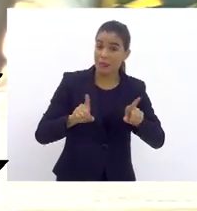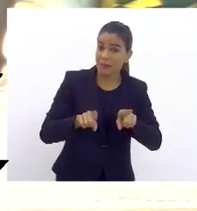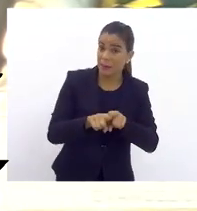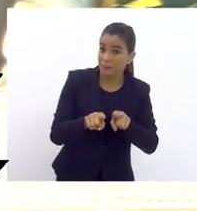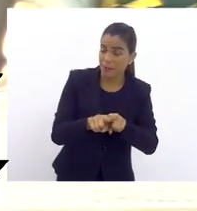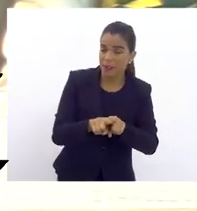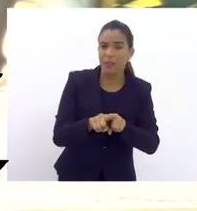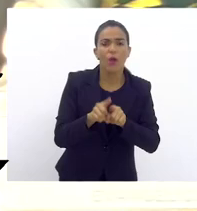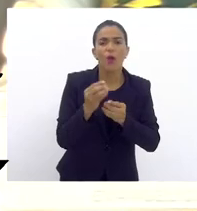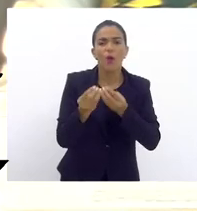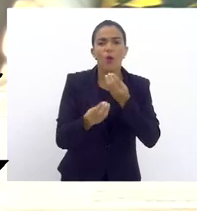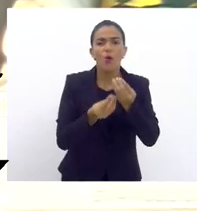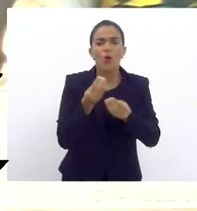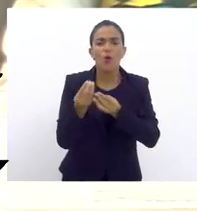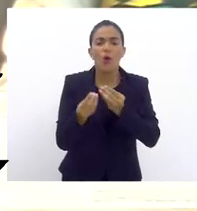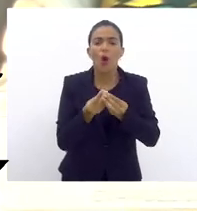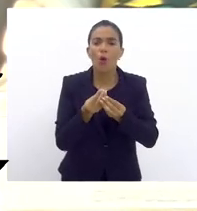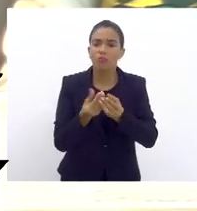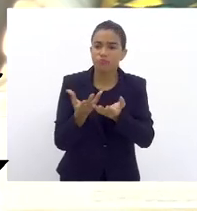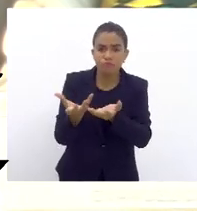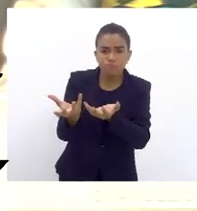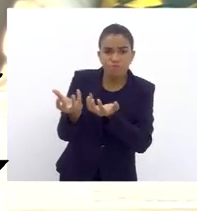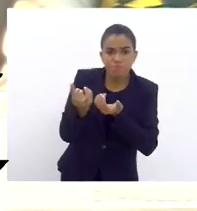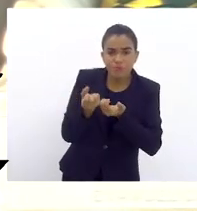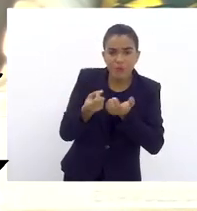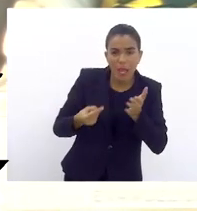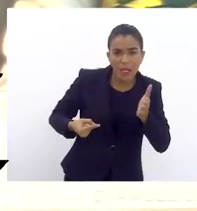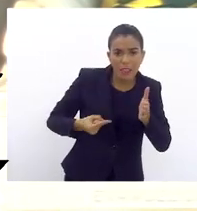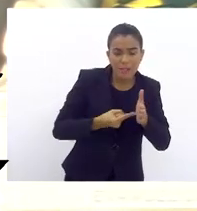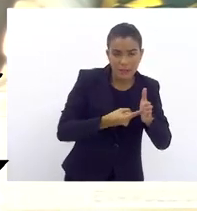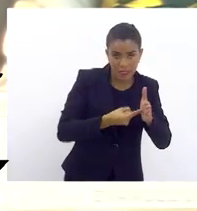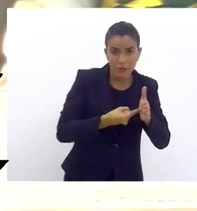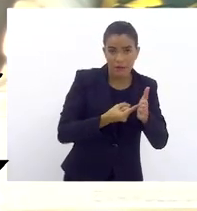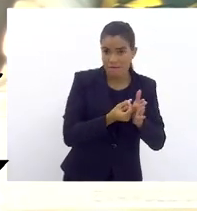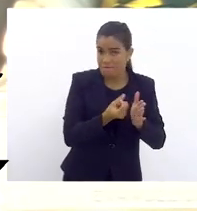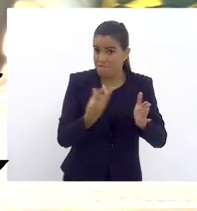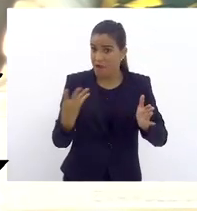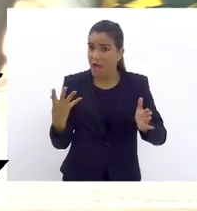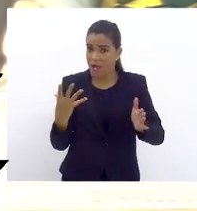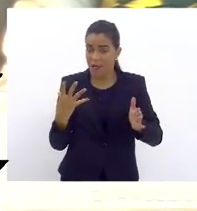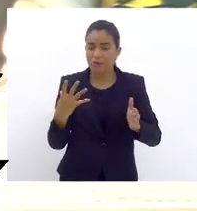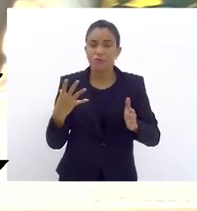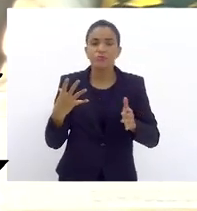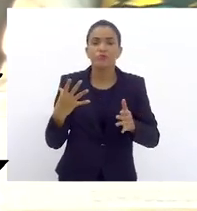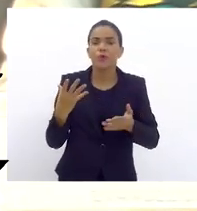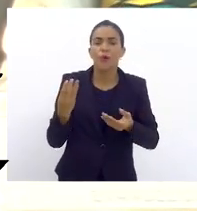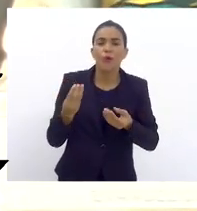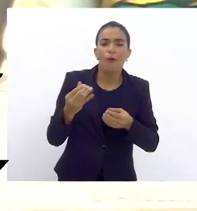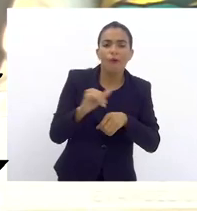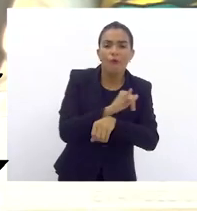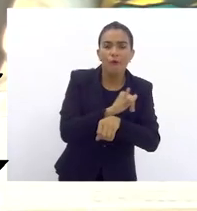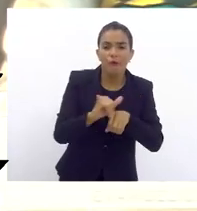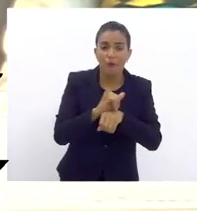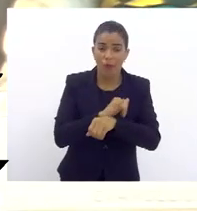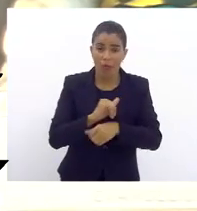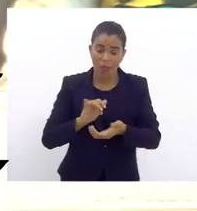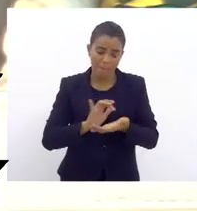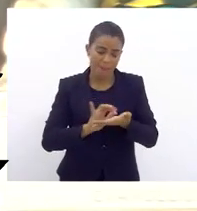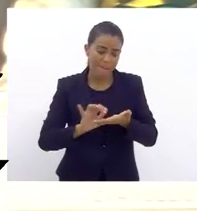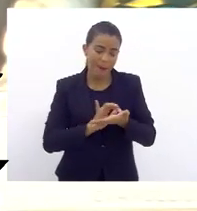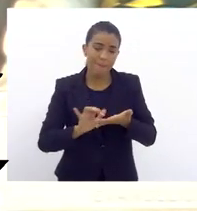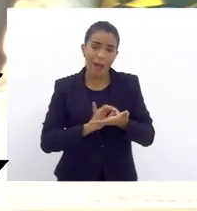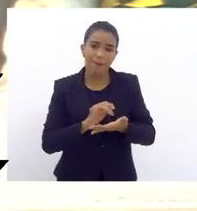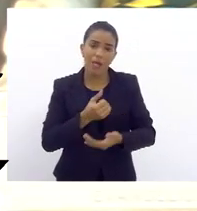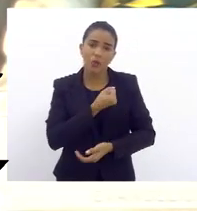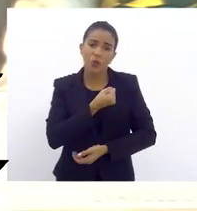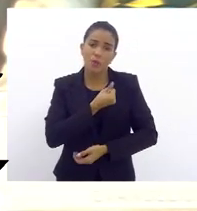porta de entrada das denúncias que nos chegam porque existem vários canais normalmente é pelo Disk sem do